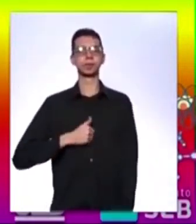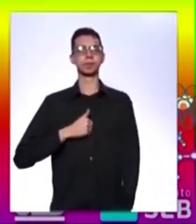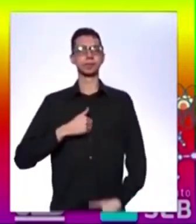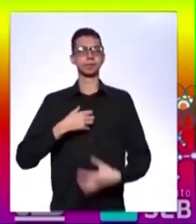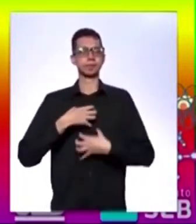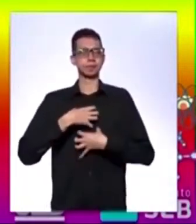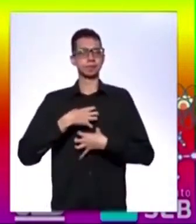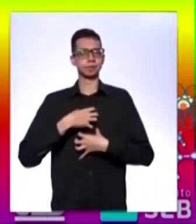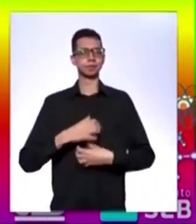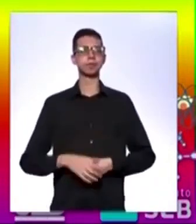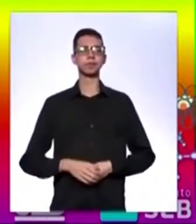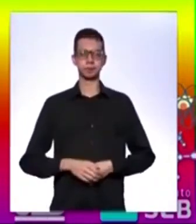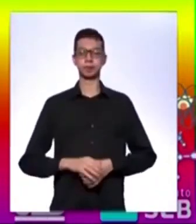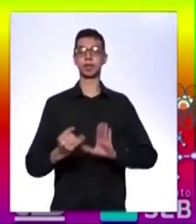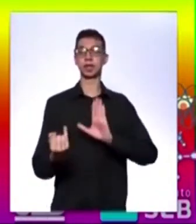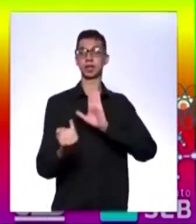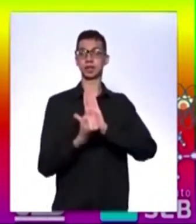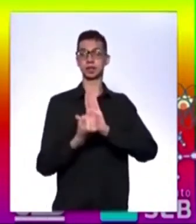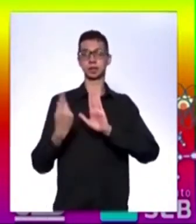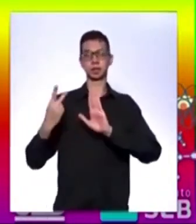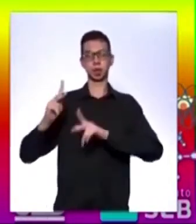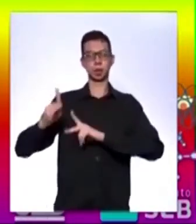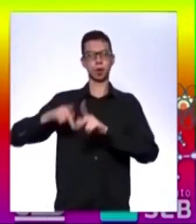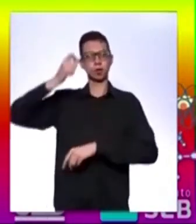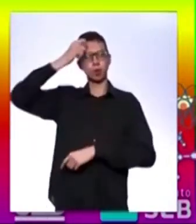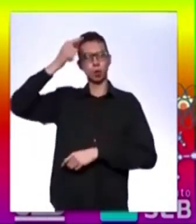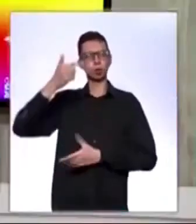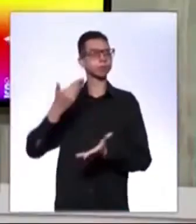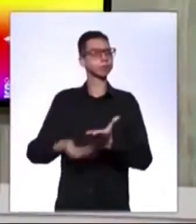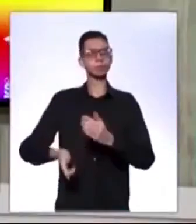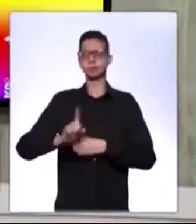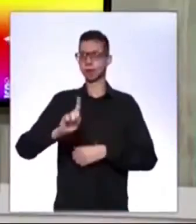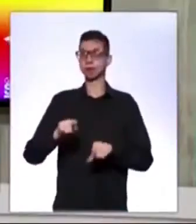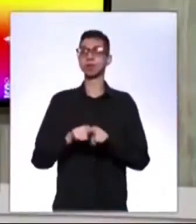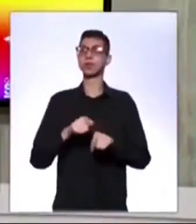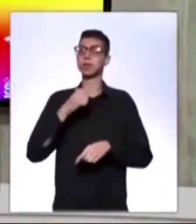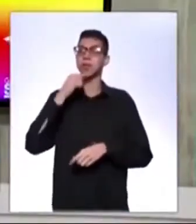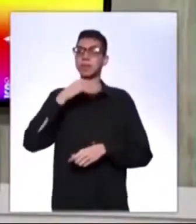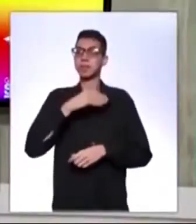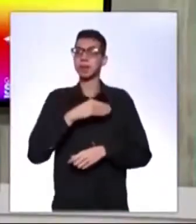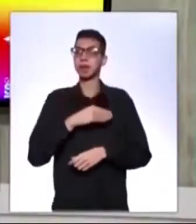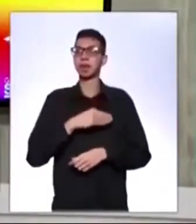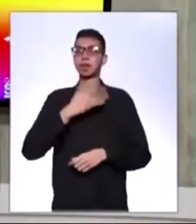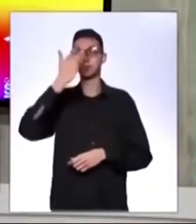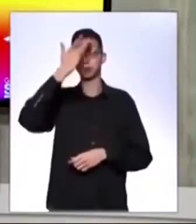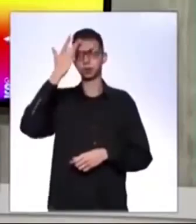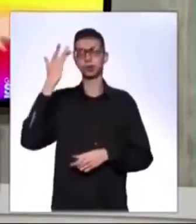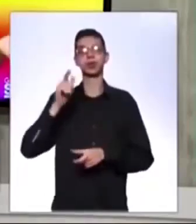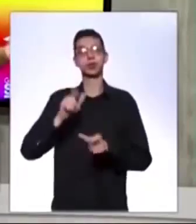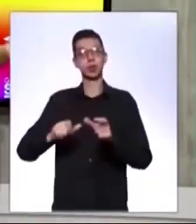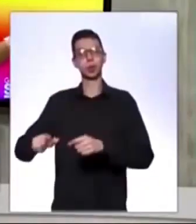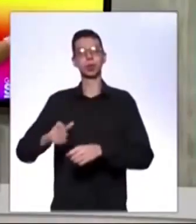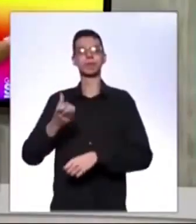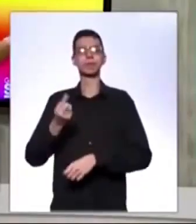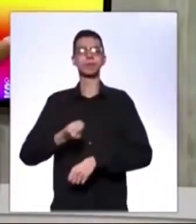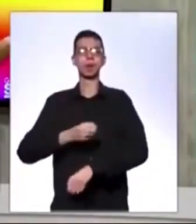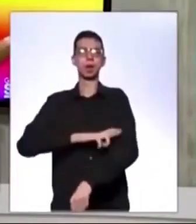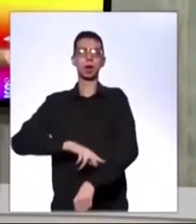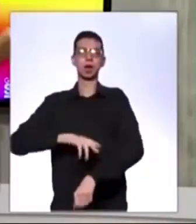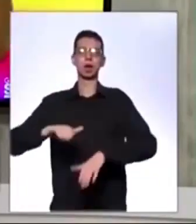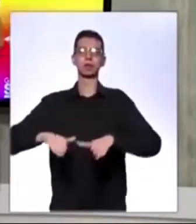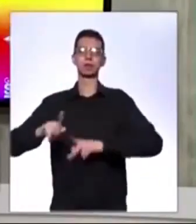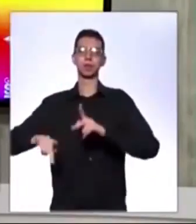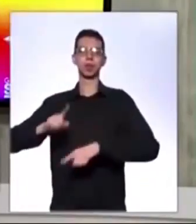sua identidade cultural. E é claro que muitas vezes os brancos, né? O pessoal da época proibia que eles fizessem